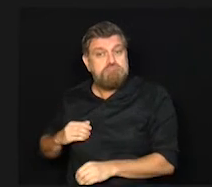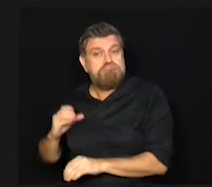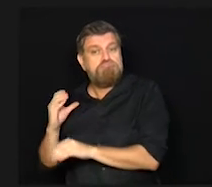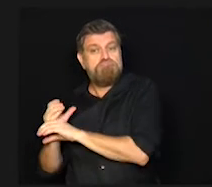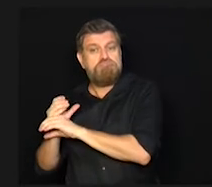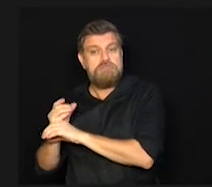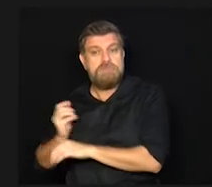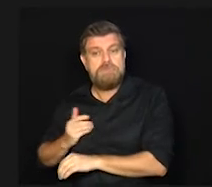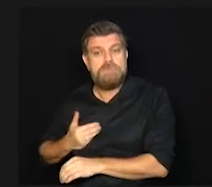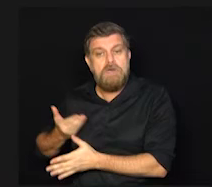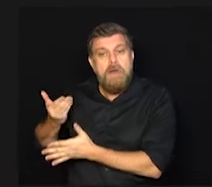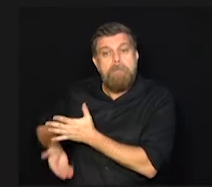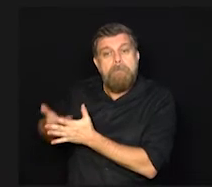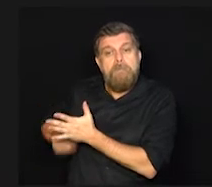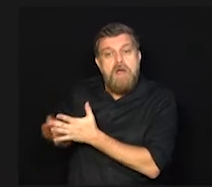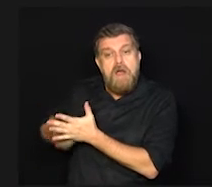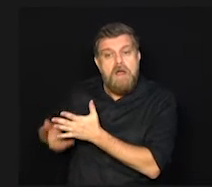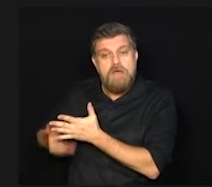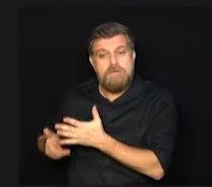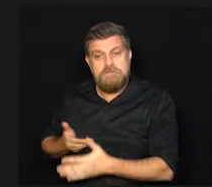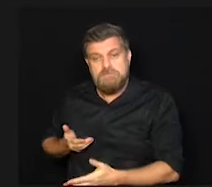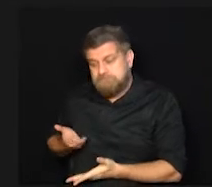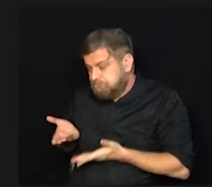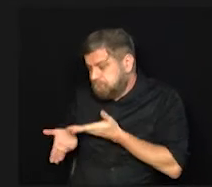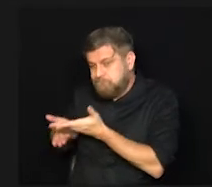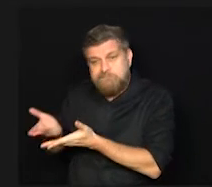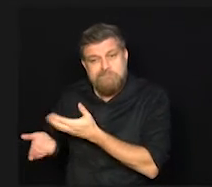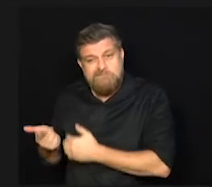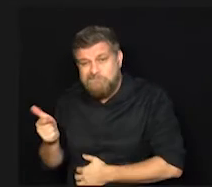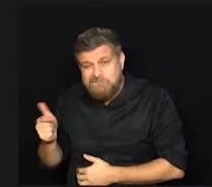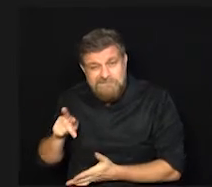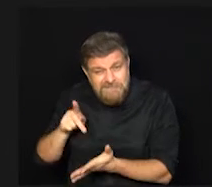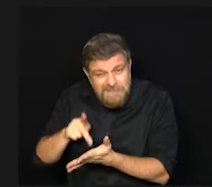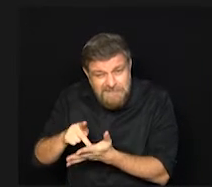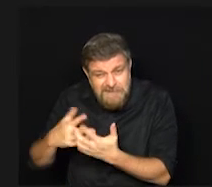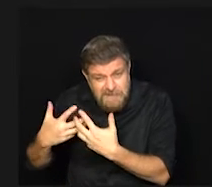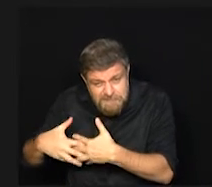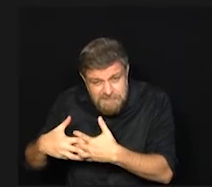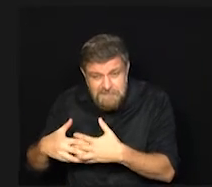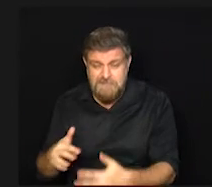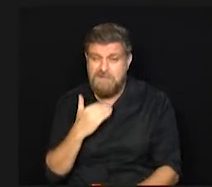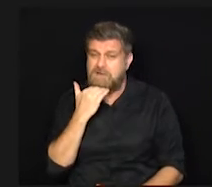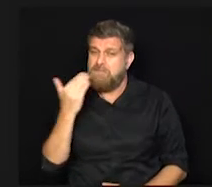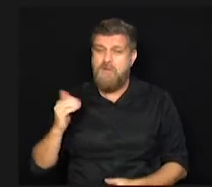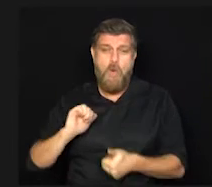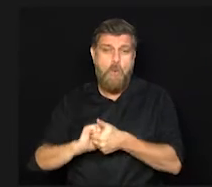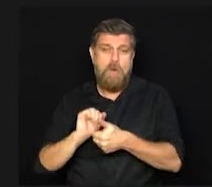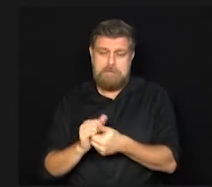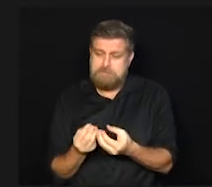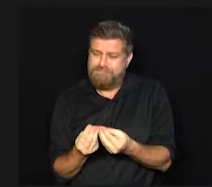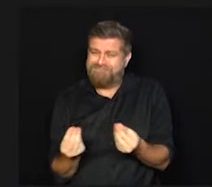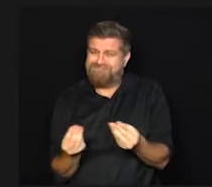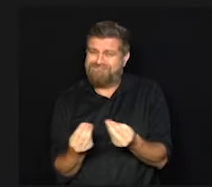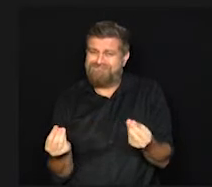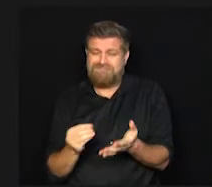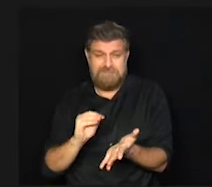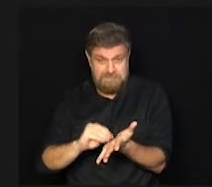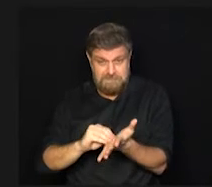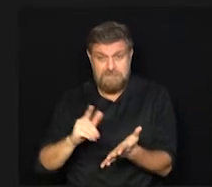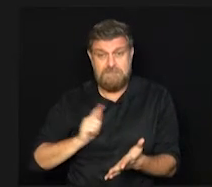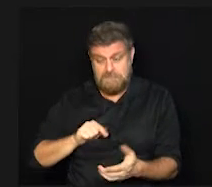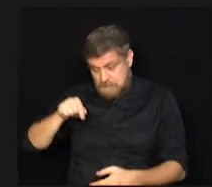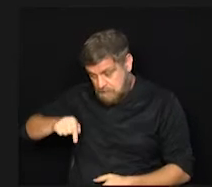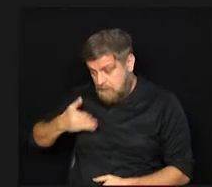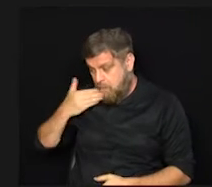sendo oferecido de uma maneira verdadeira e com qualidade, né? Então, sim, em alguns aspectos precisa